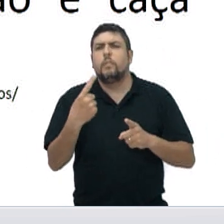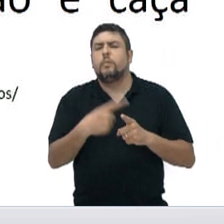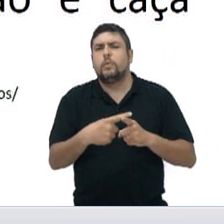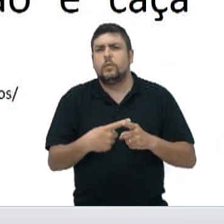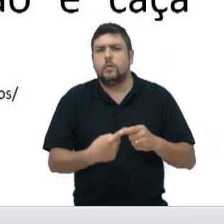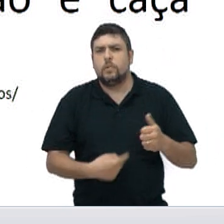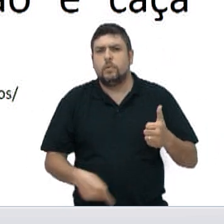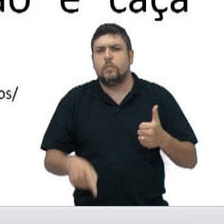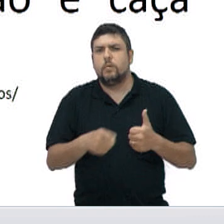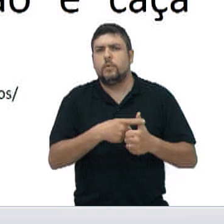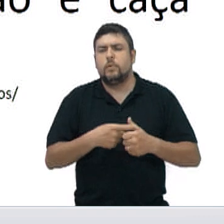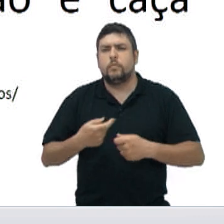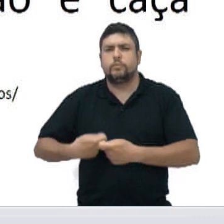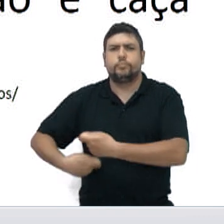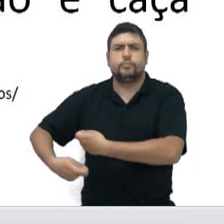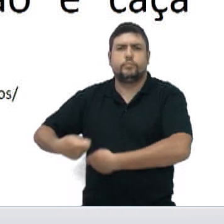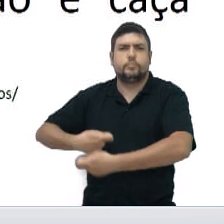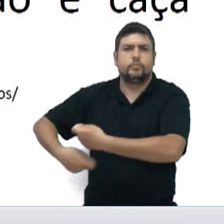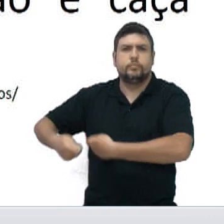Tráfico de animais,